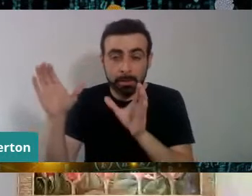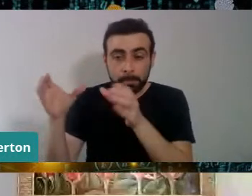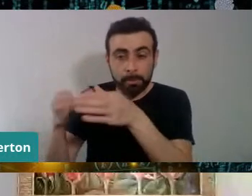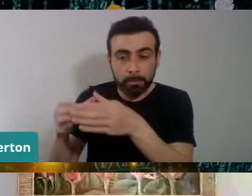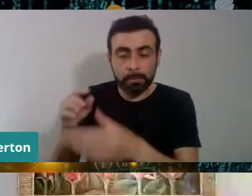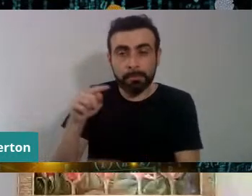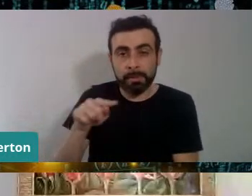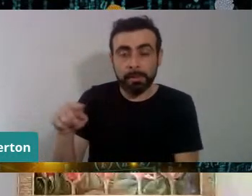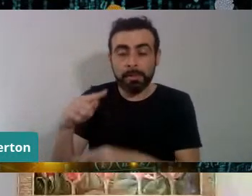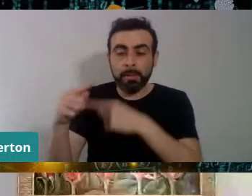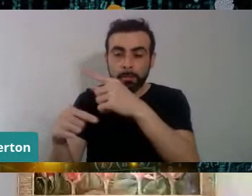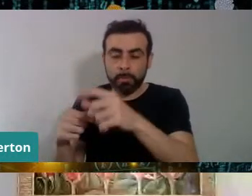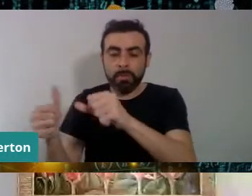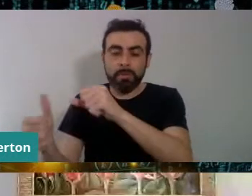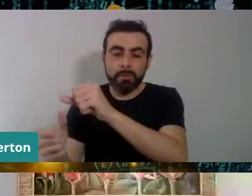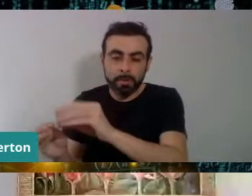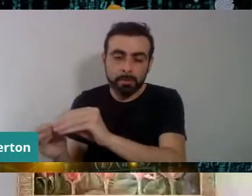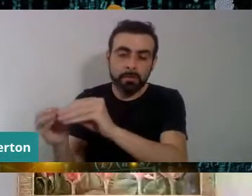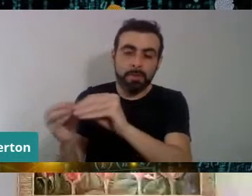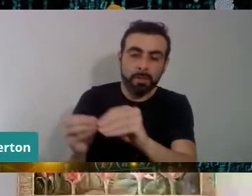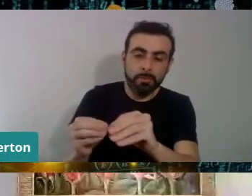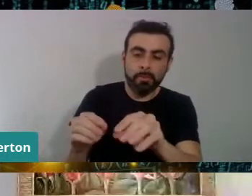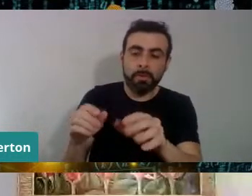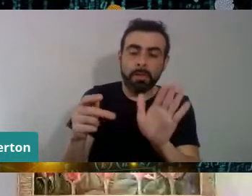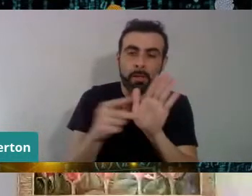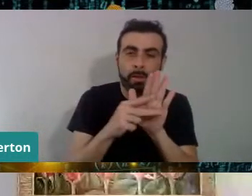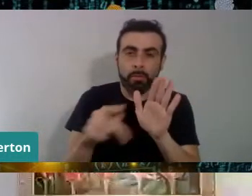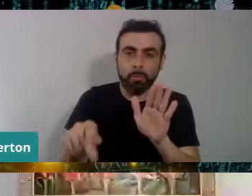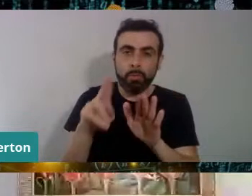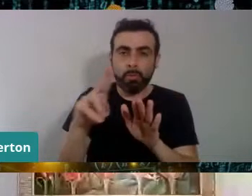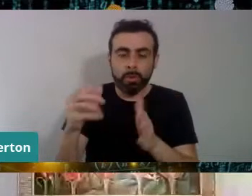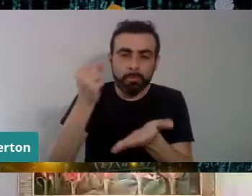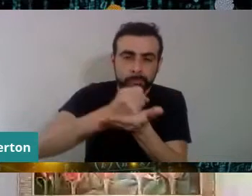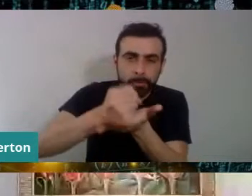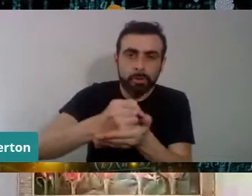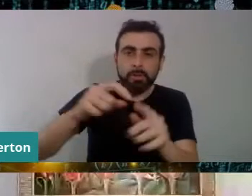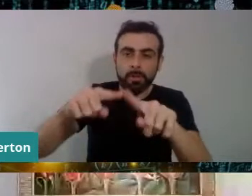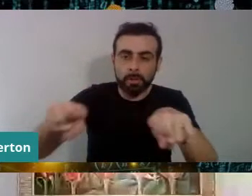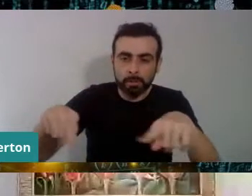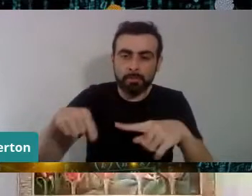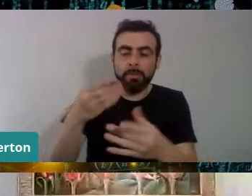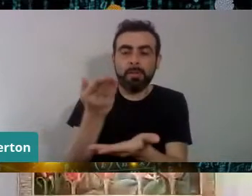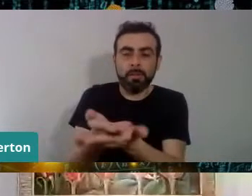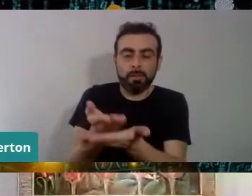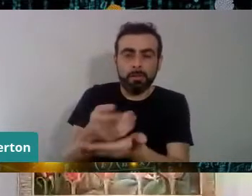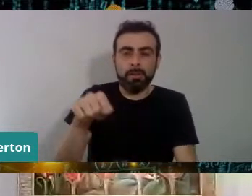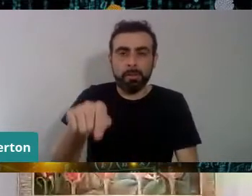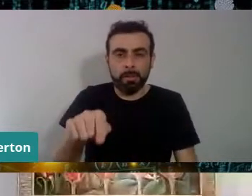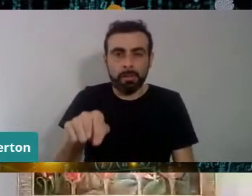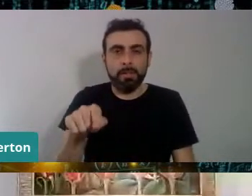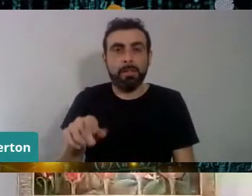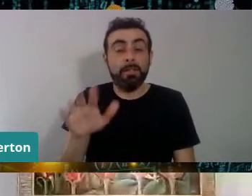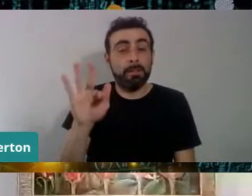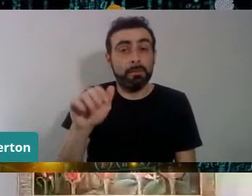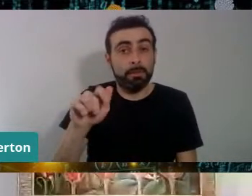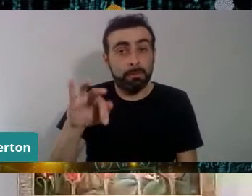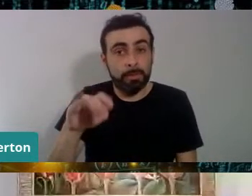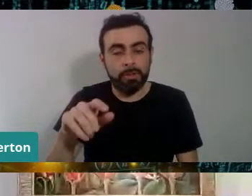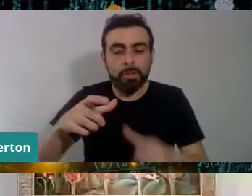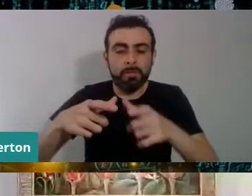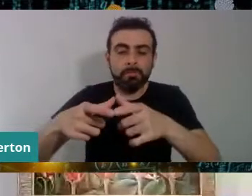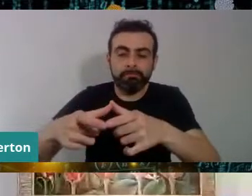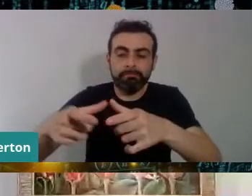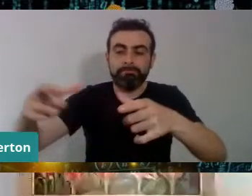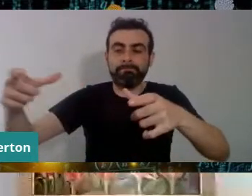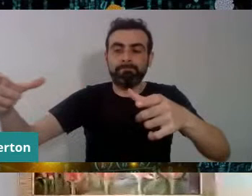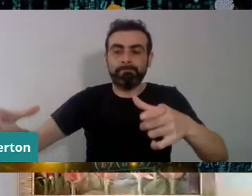acadêmico transferiu para a Fafija aquele terreno, né? E a Fafija ficou, então, com aquele estacionamento maior todo lá, que tem